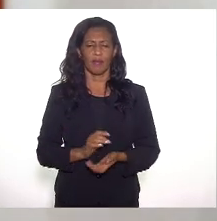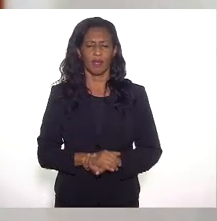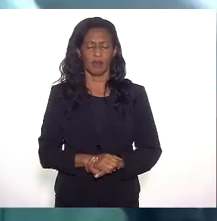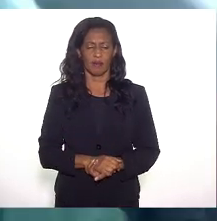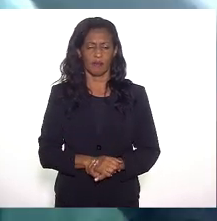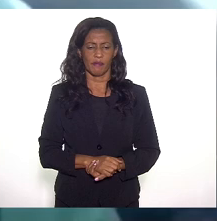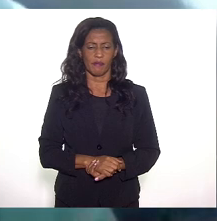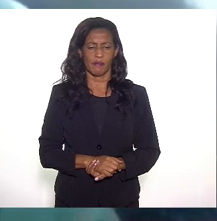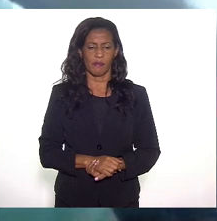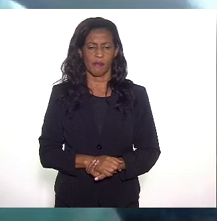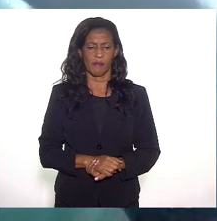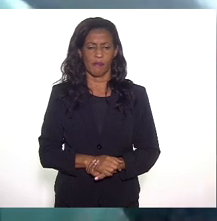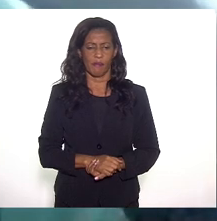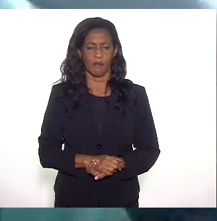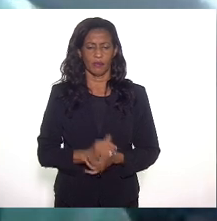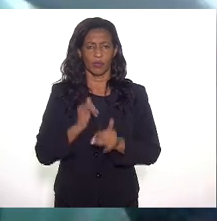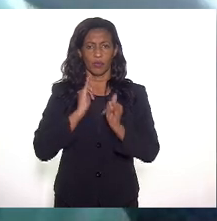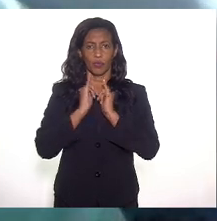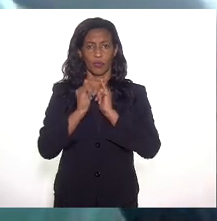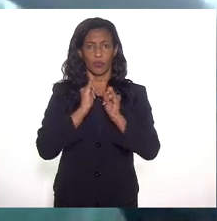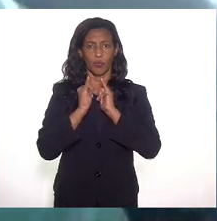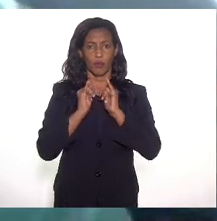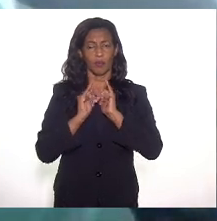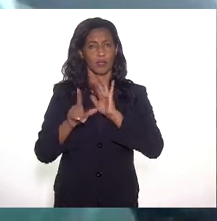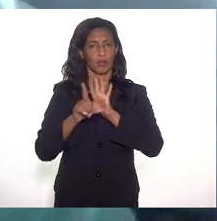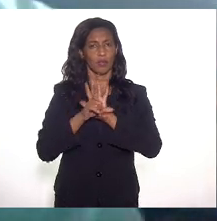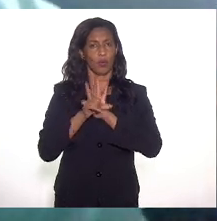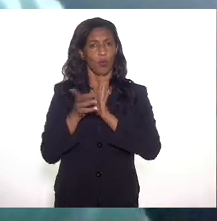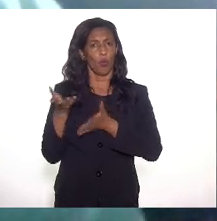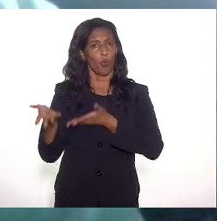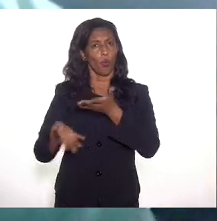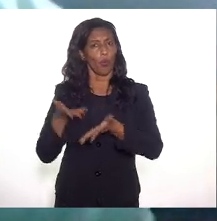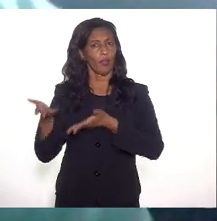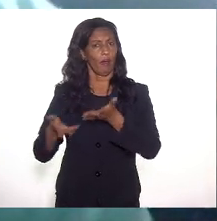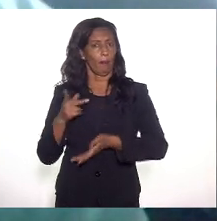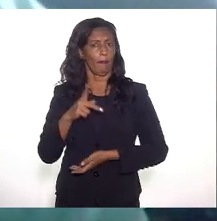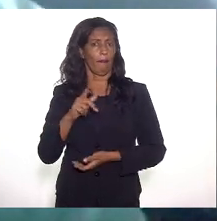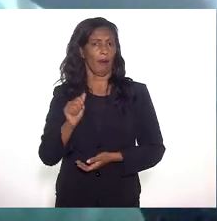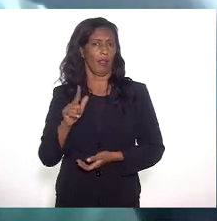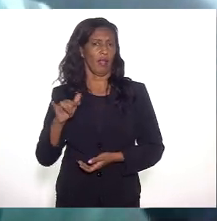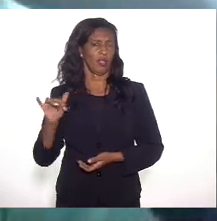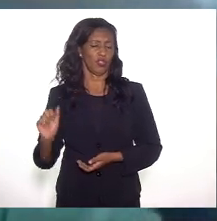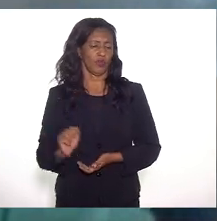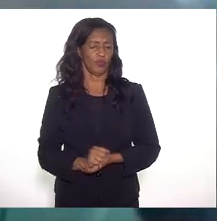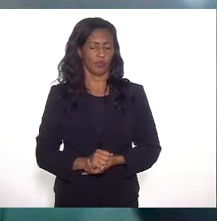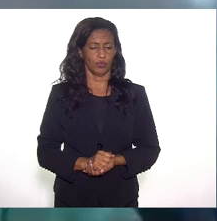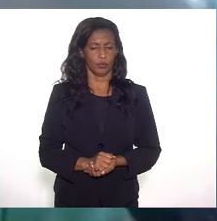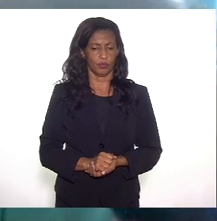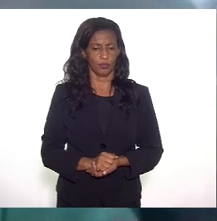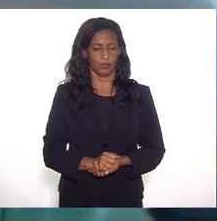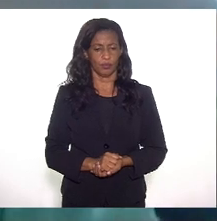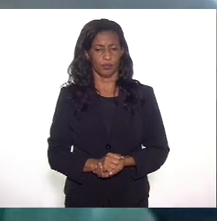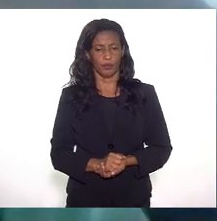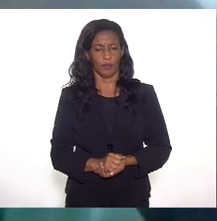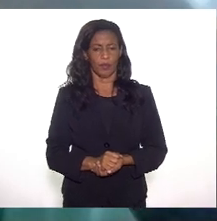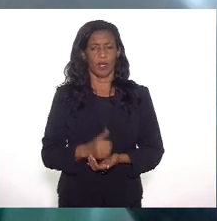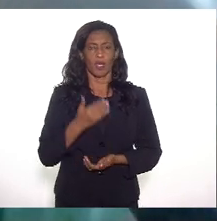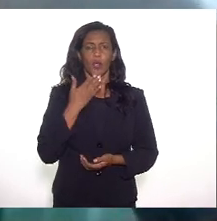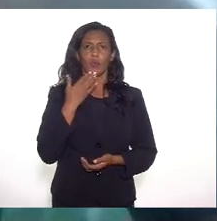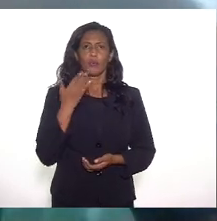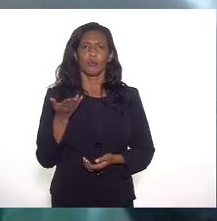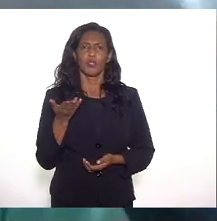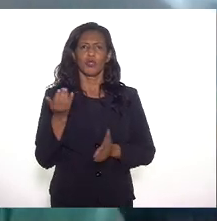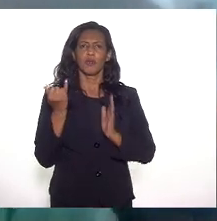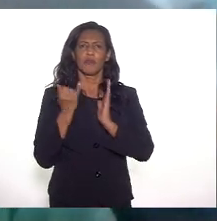É o pedido de informação sobre a lei de cuidados paliativos, que eu entrei há 2, 3 meses, para ser publicada, para